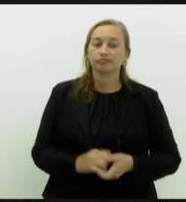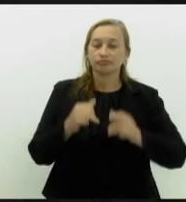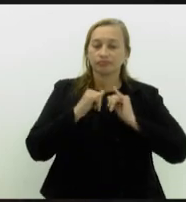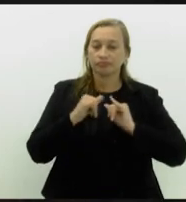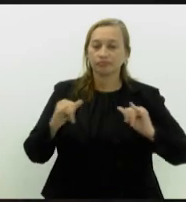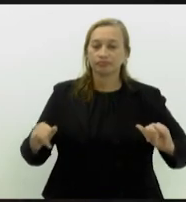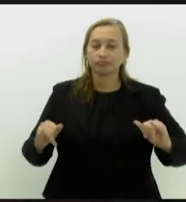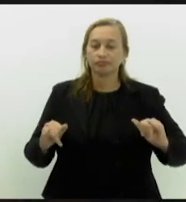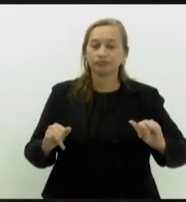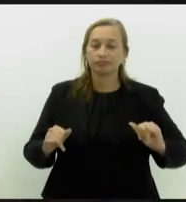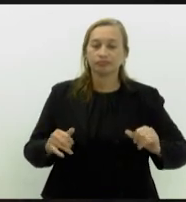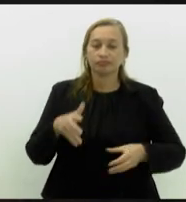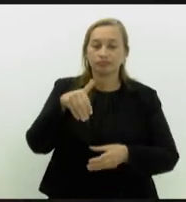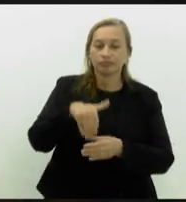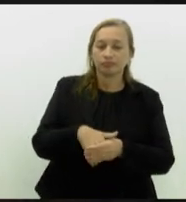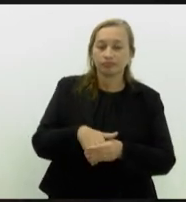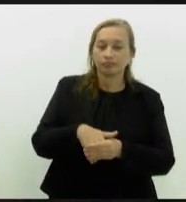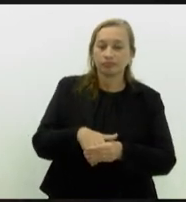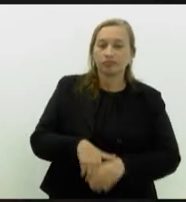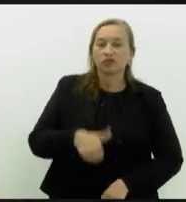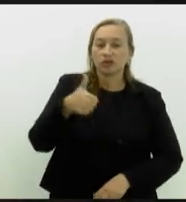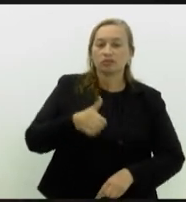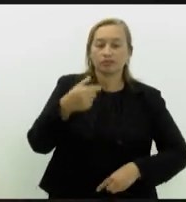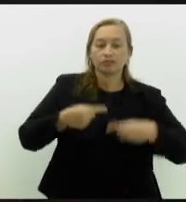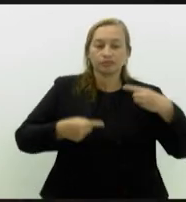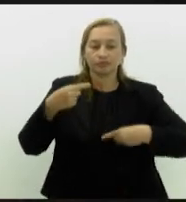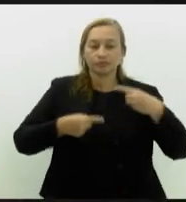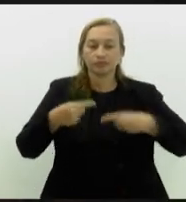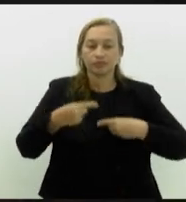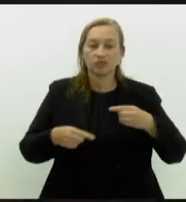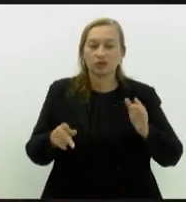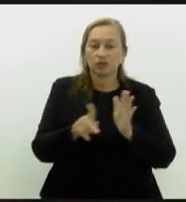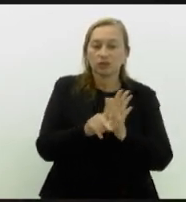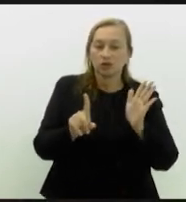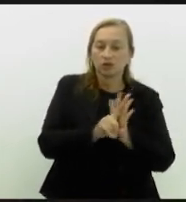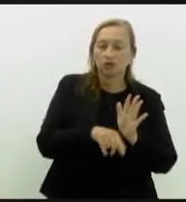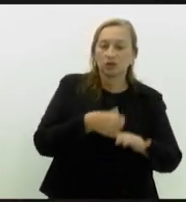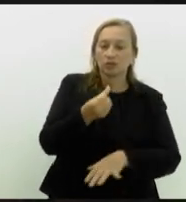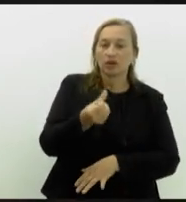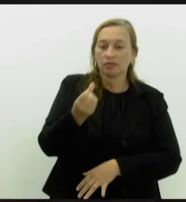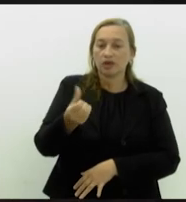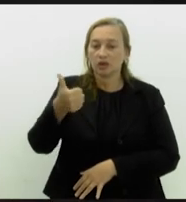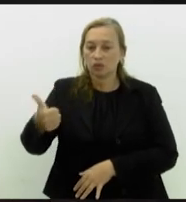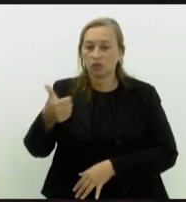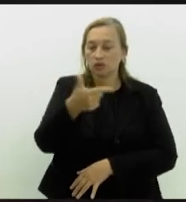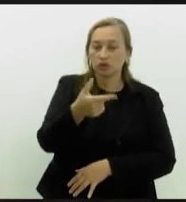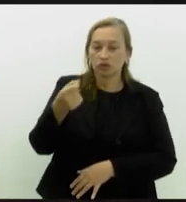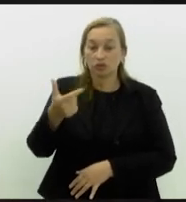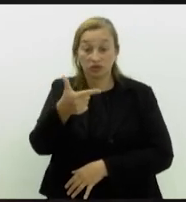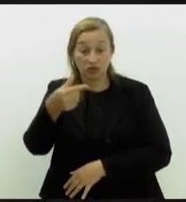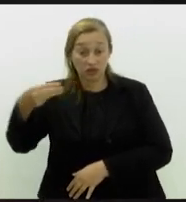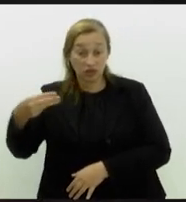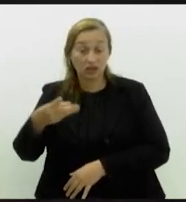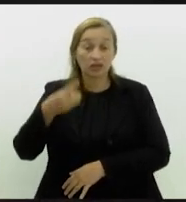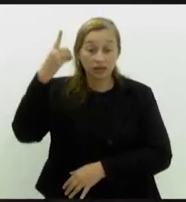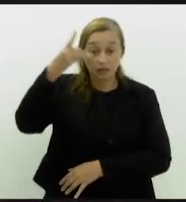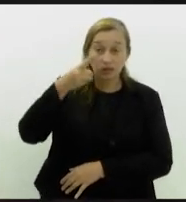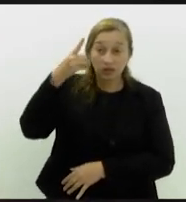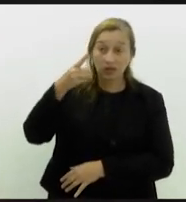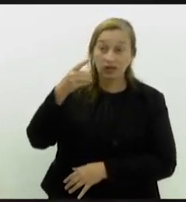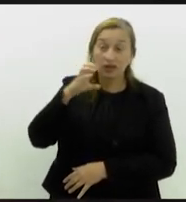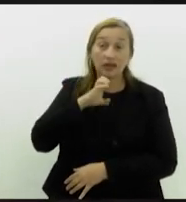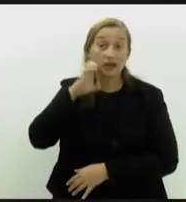Anuncio. Em votação, em primeira discussão, projeto de lei número 661 de 2023, de autoria da deputada